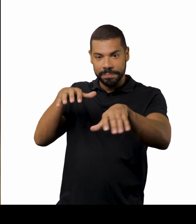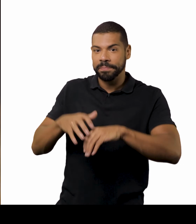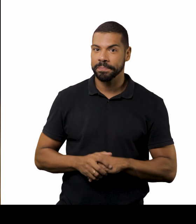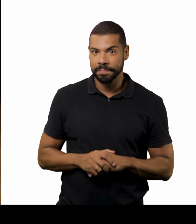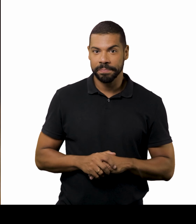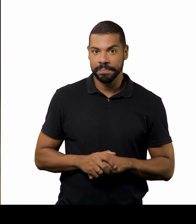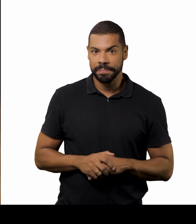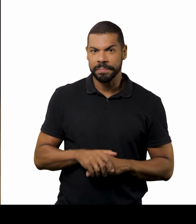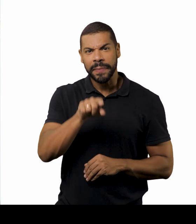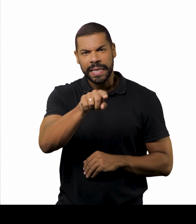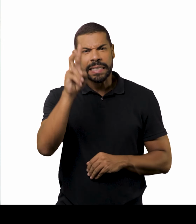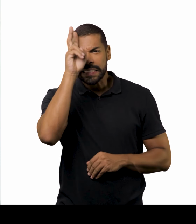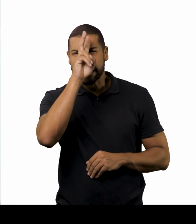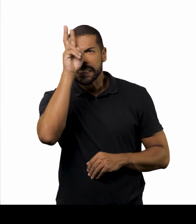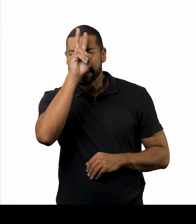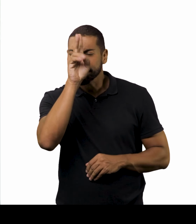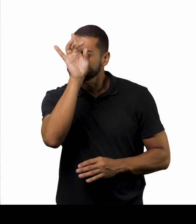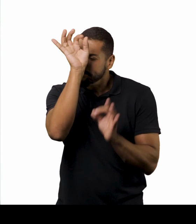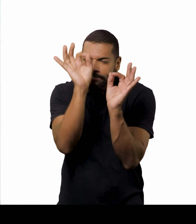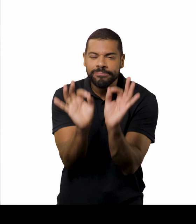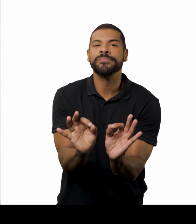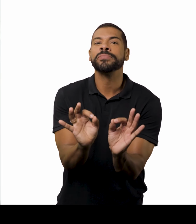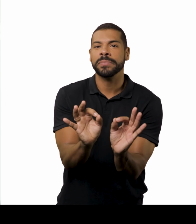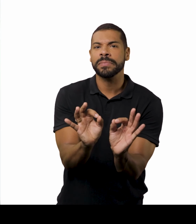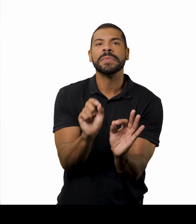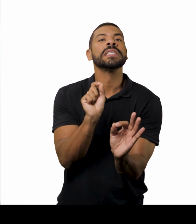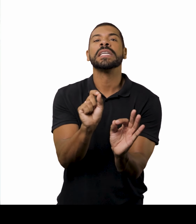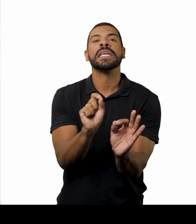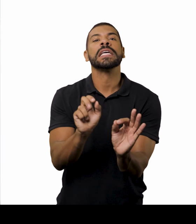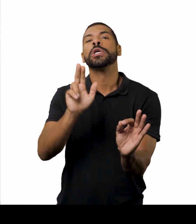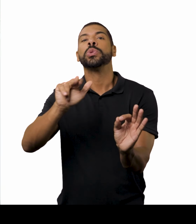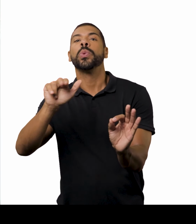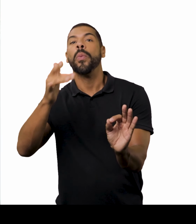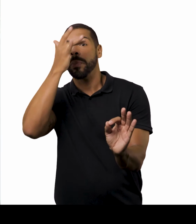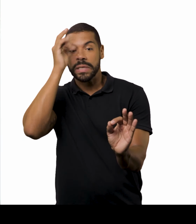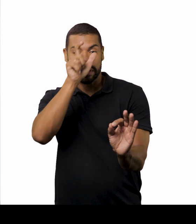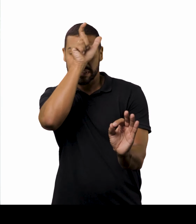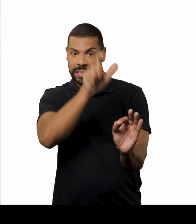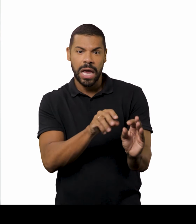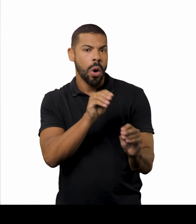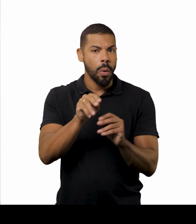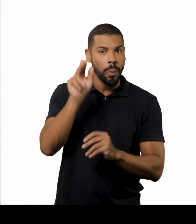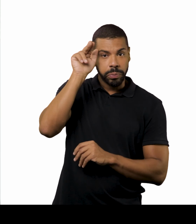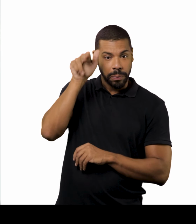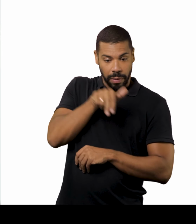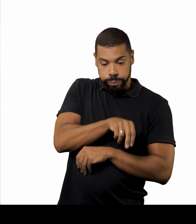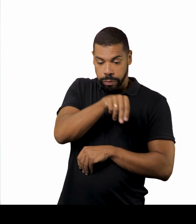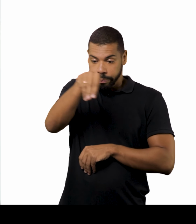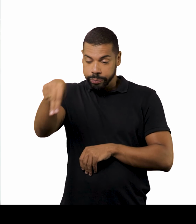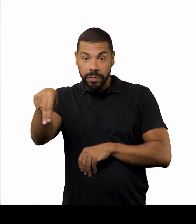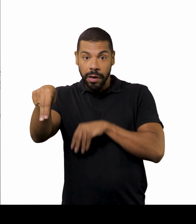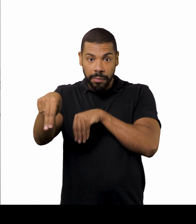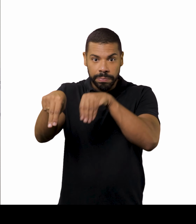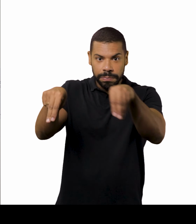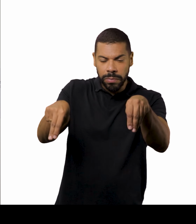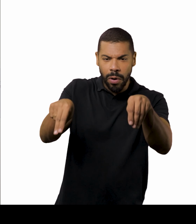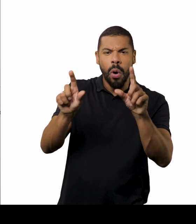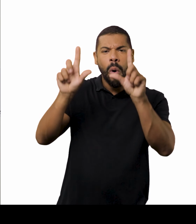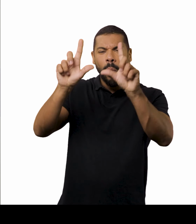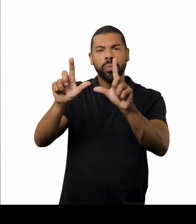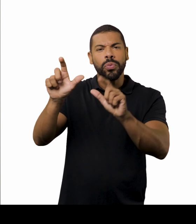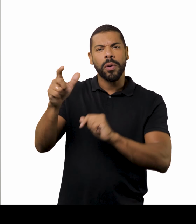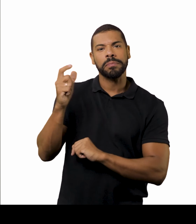de acordo com isso. Isso me lembrou automaticamente ali que ninguém queria ela no jogo de xadrez e ela sai com a